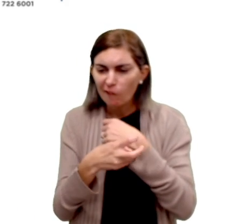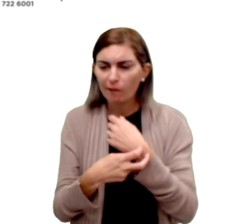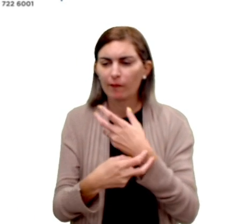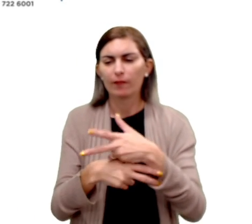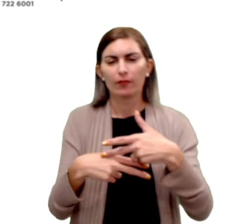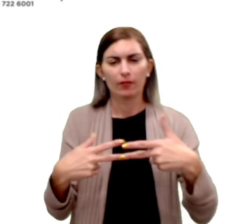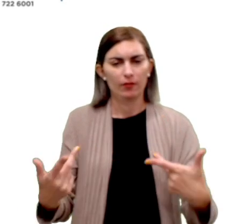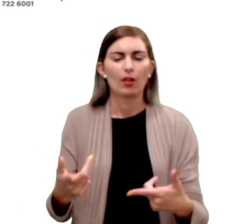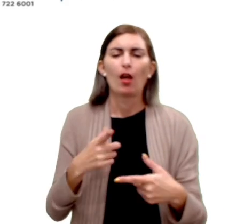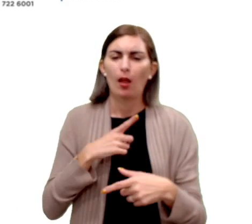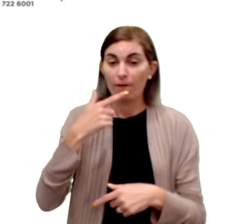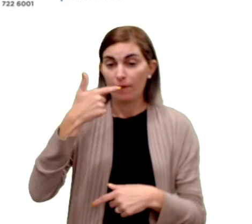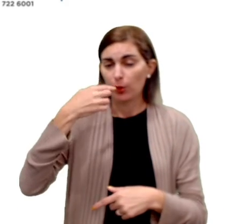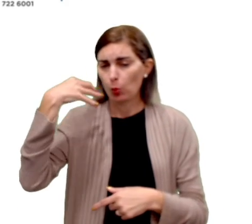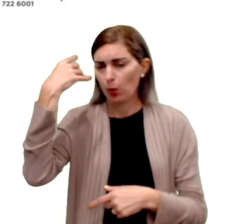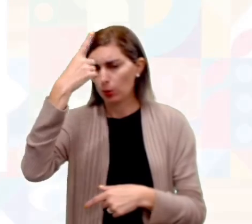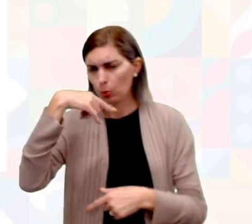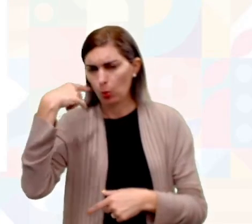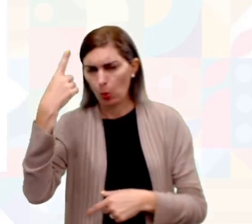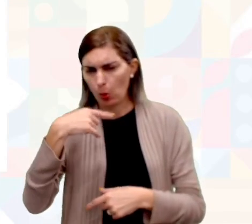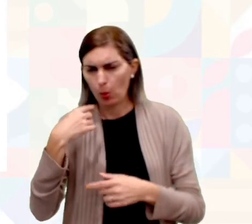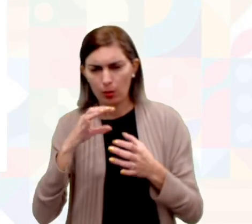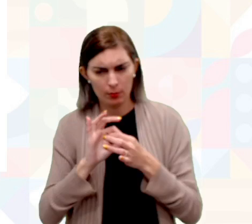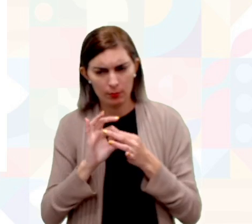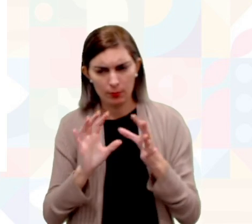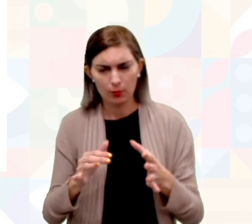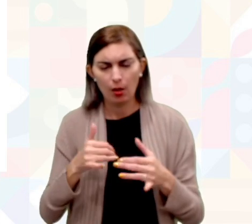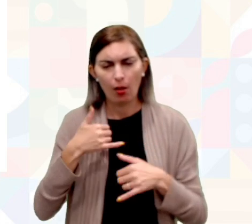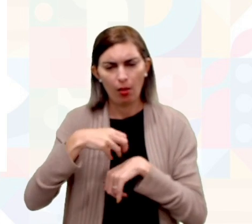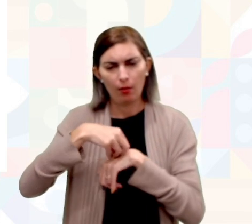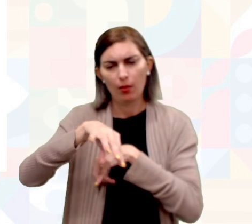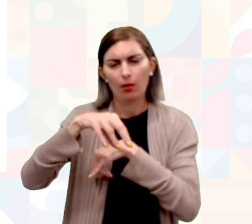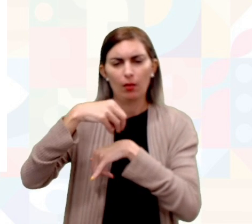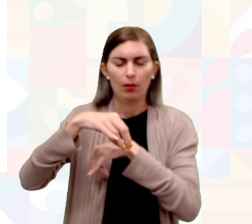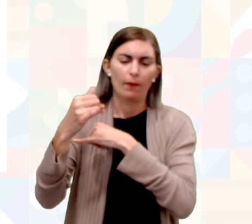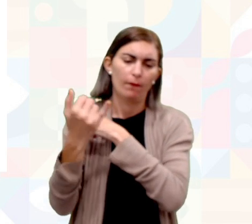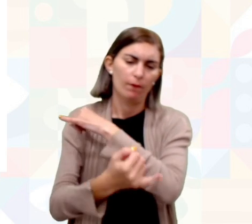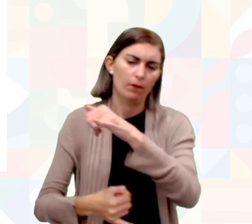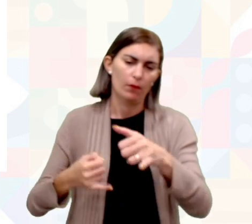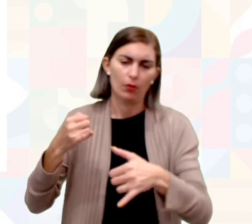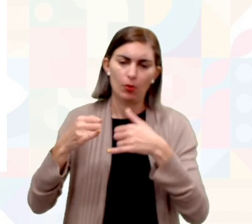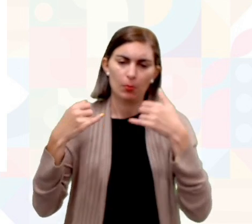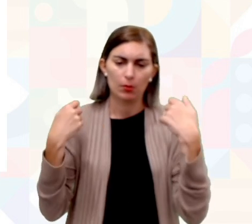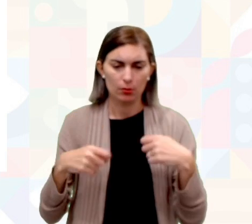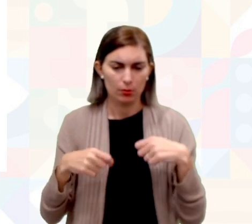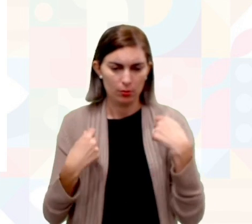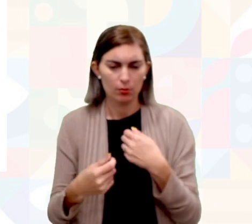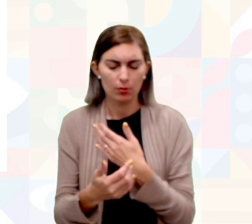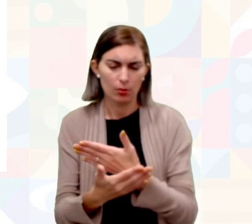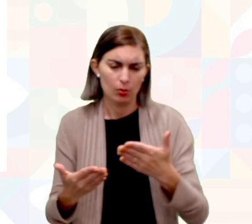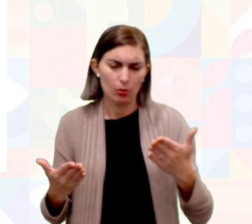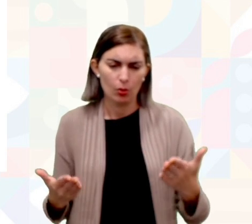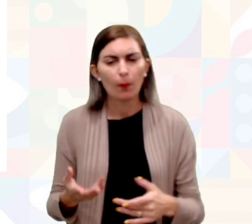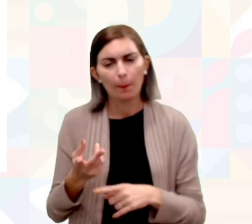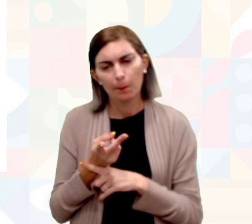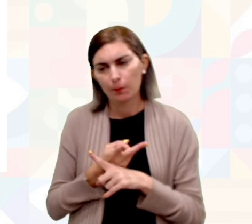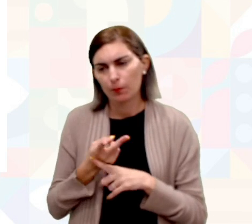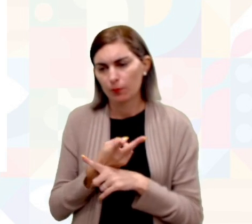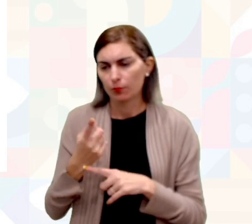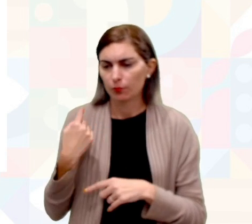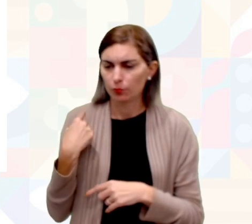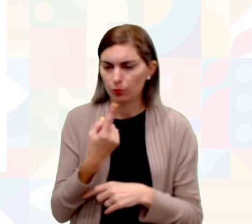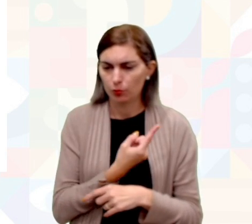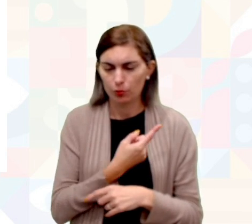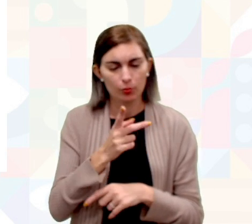24 horas, né? Que está disposta a trazer todas as informações necessárias para quem assim o procurar. Então, nós, como